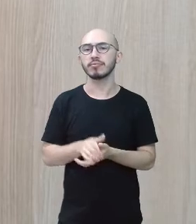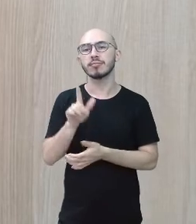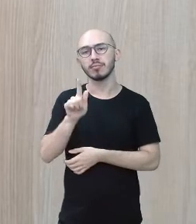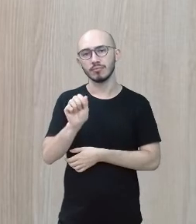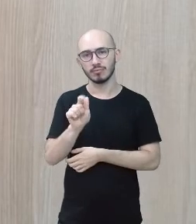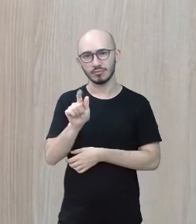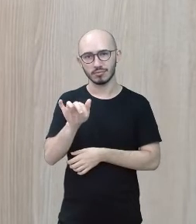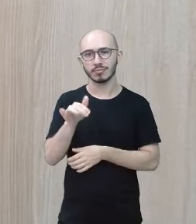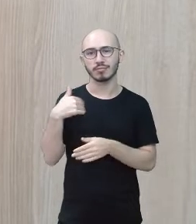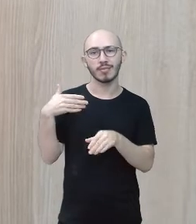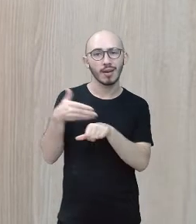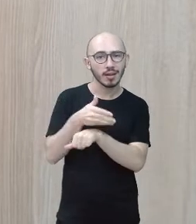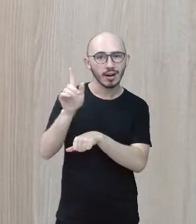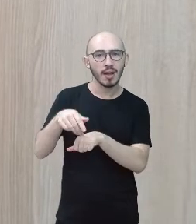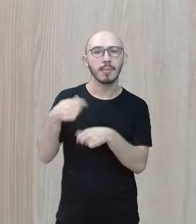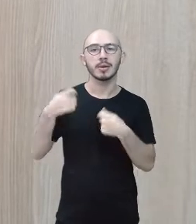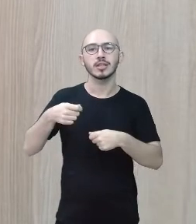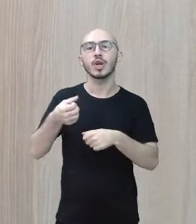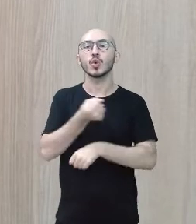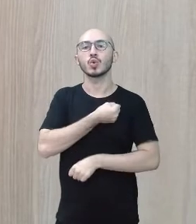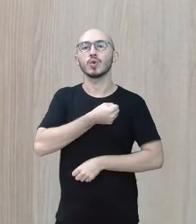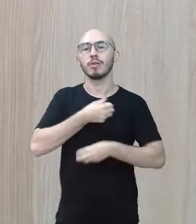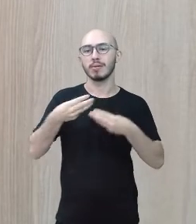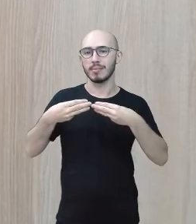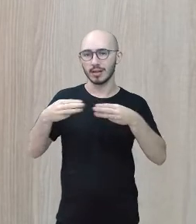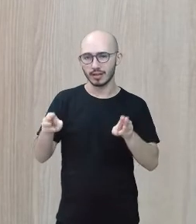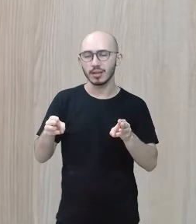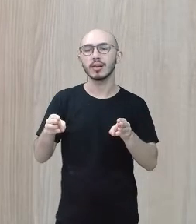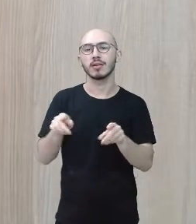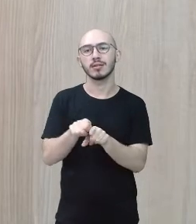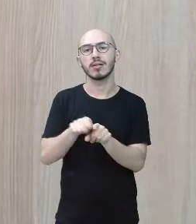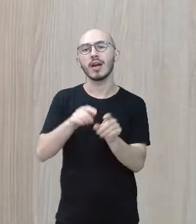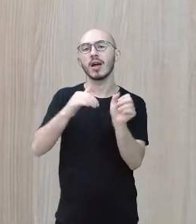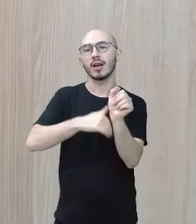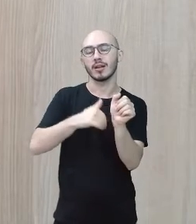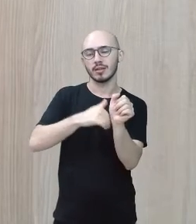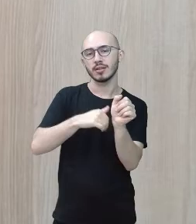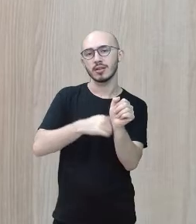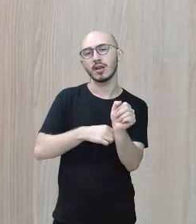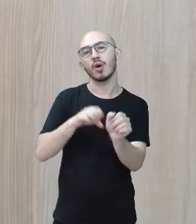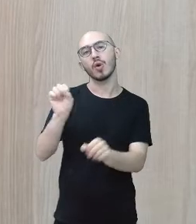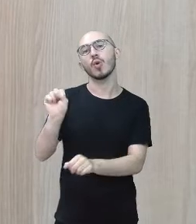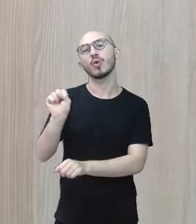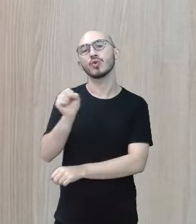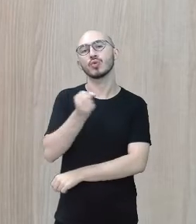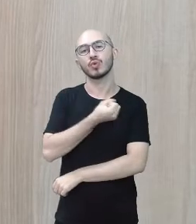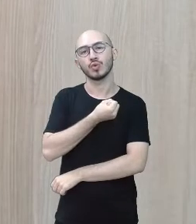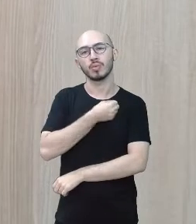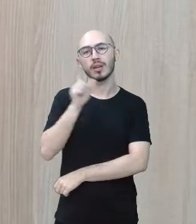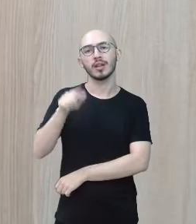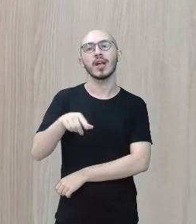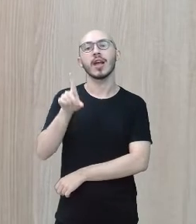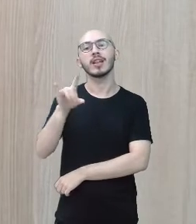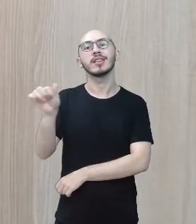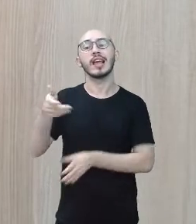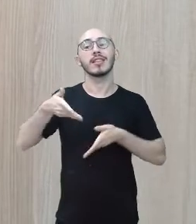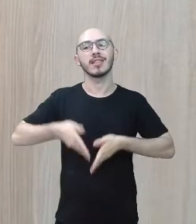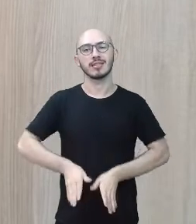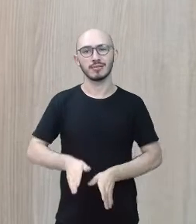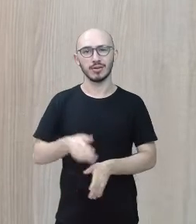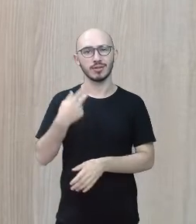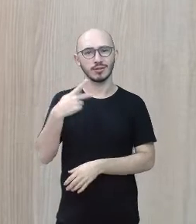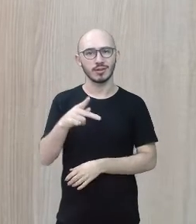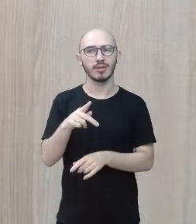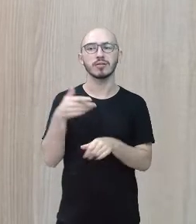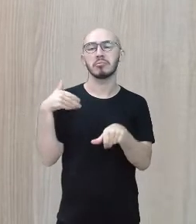login é a sua matrícula e a senha são os 8 dígitos da sua data de nascimento, tá bom? Com isso você vai ter acesso,